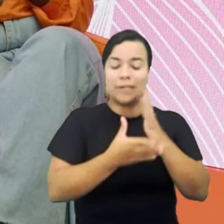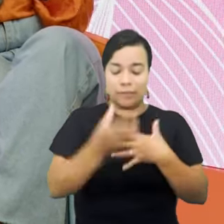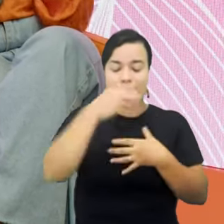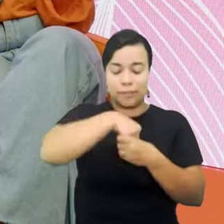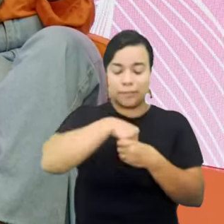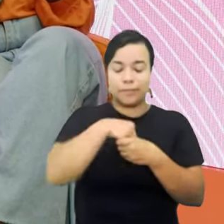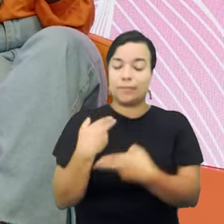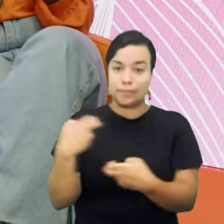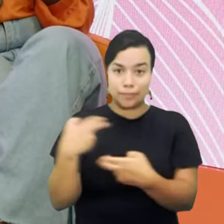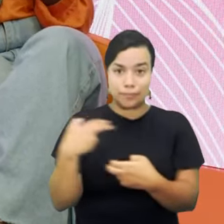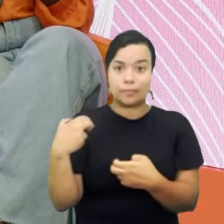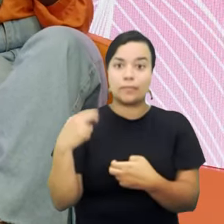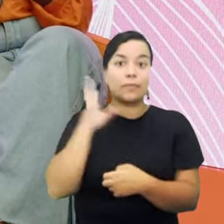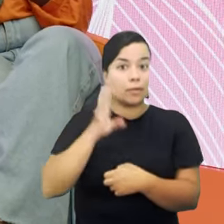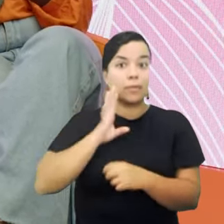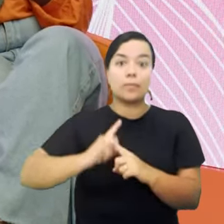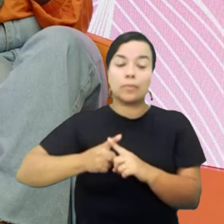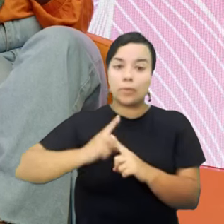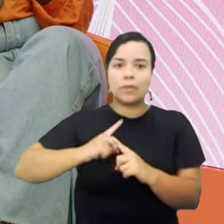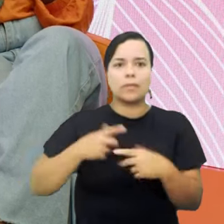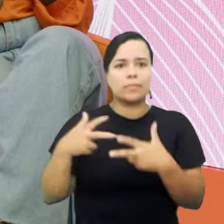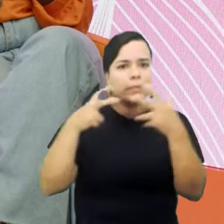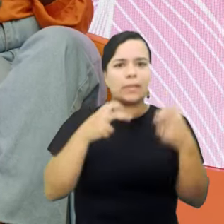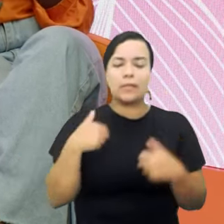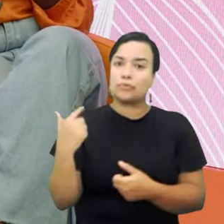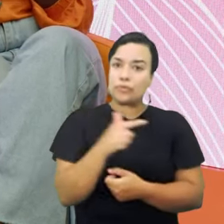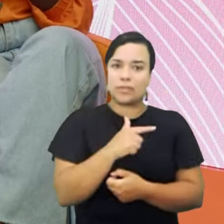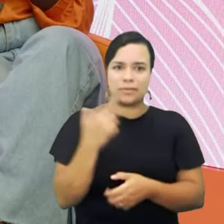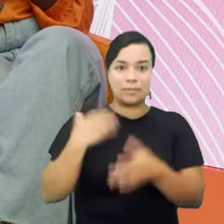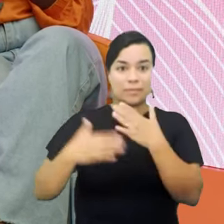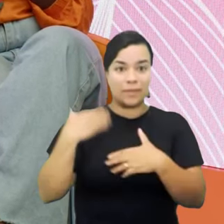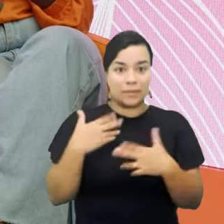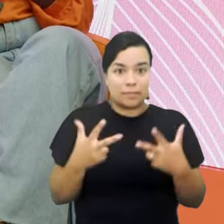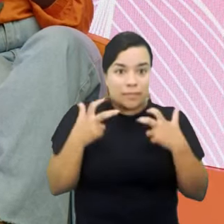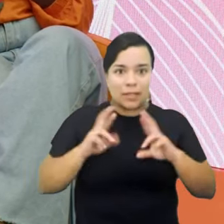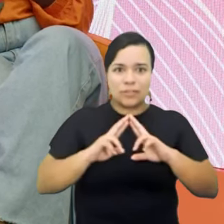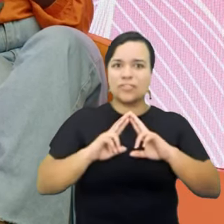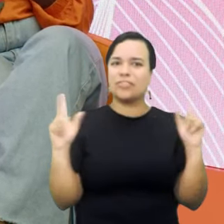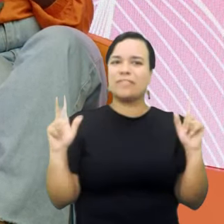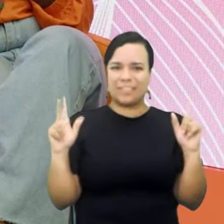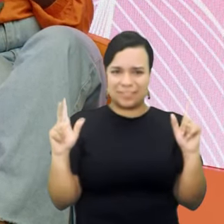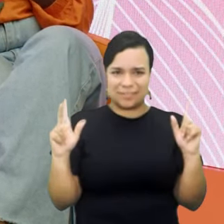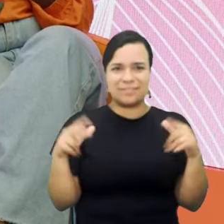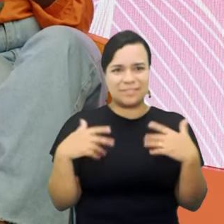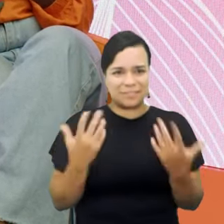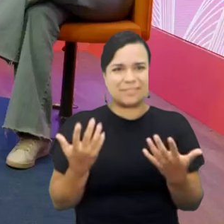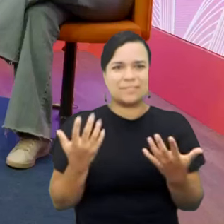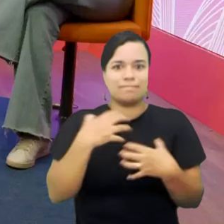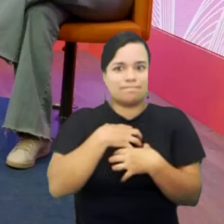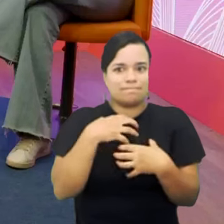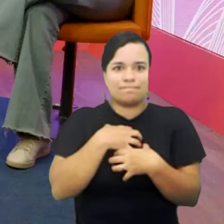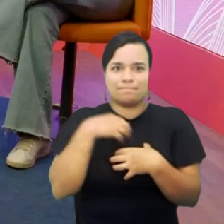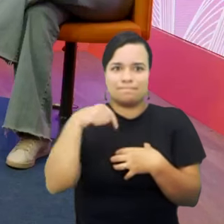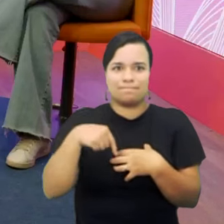Porque eu não tava com esse olhar. Eu tava com um olhar completamente diferente, como eu tava falando para vocês, de uma renda extra, então... É. E o